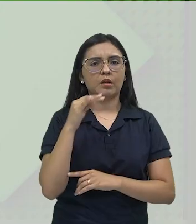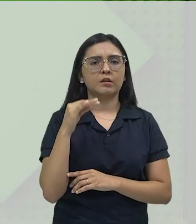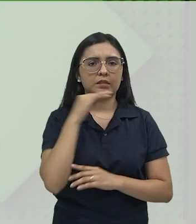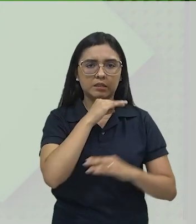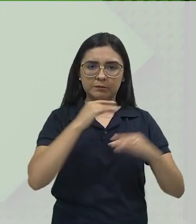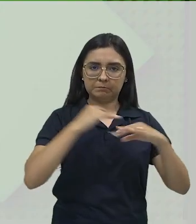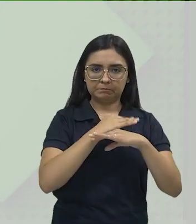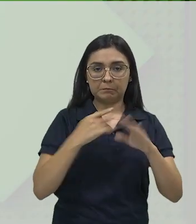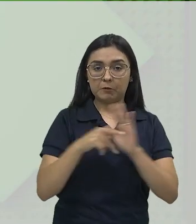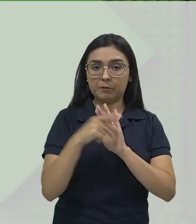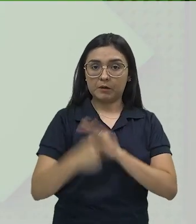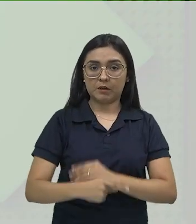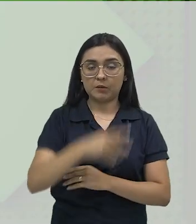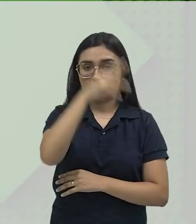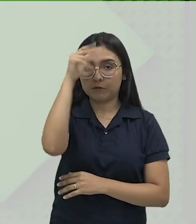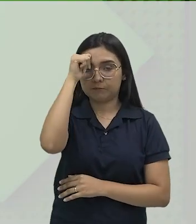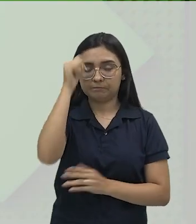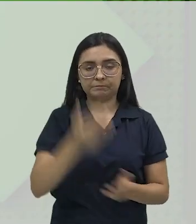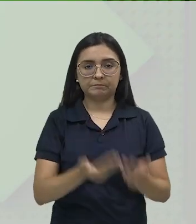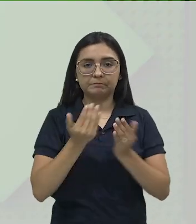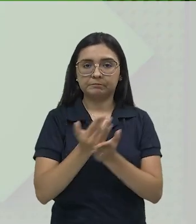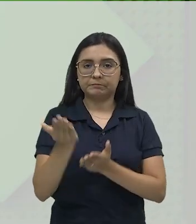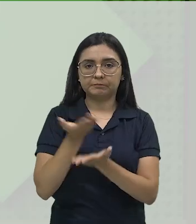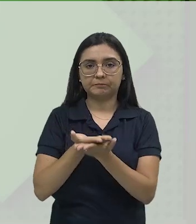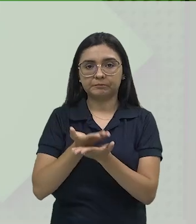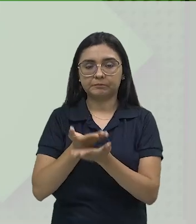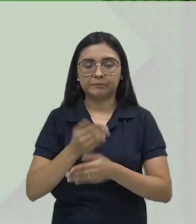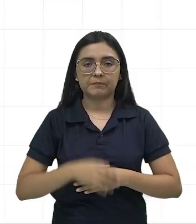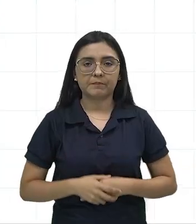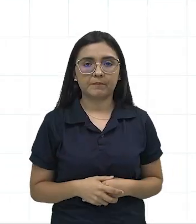Amazonas. Então, vamos para a nossa aula.